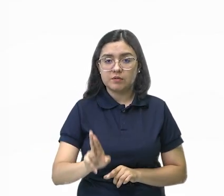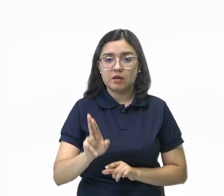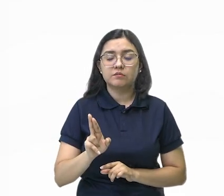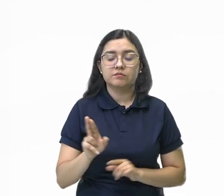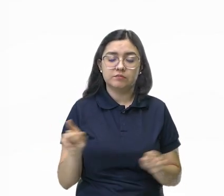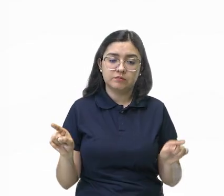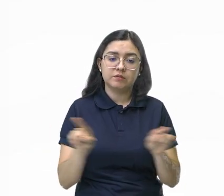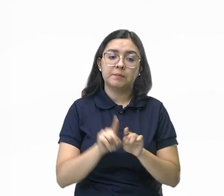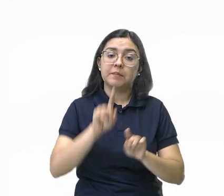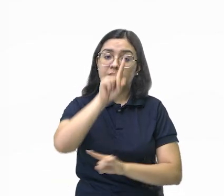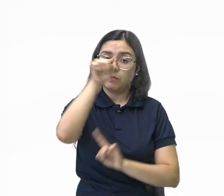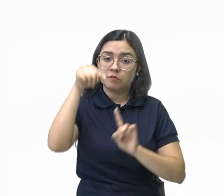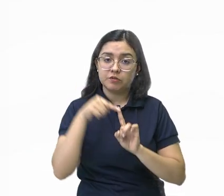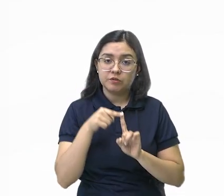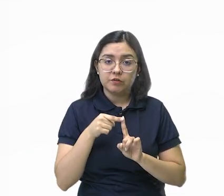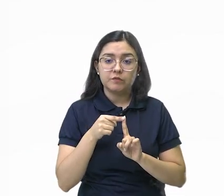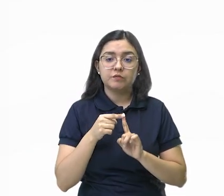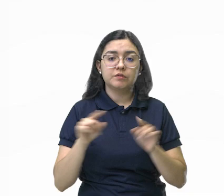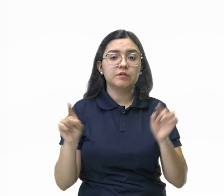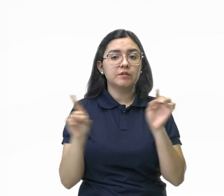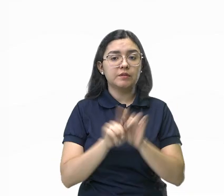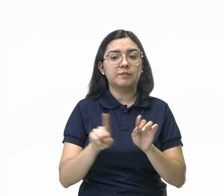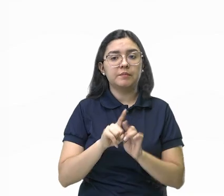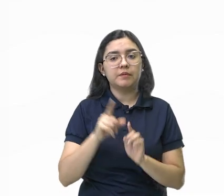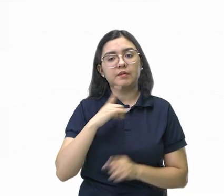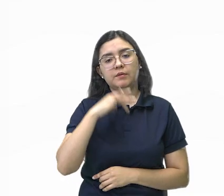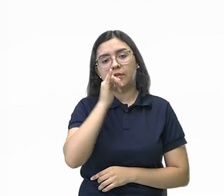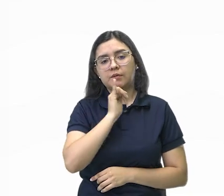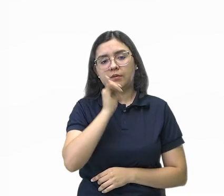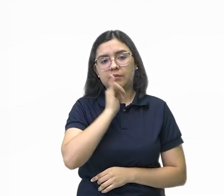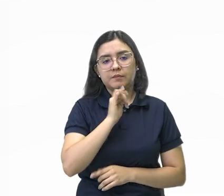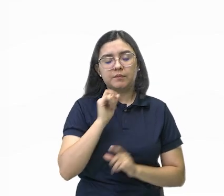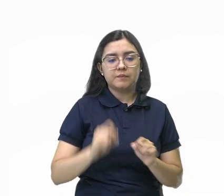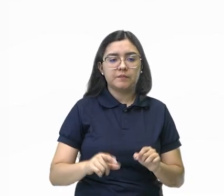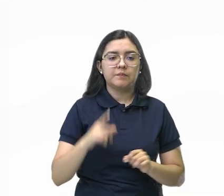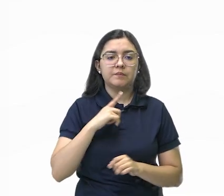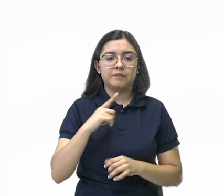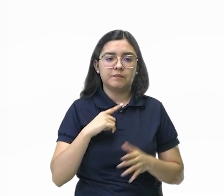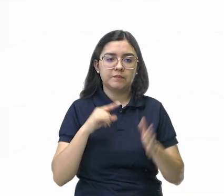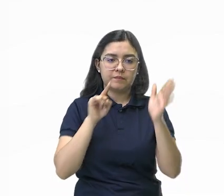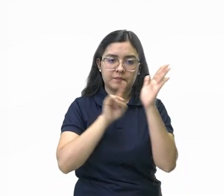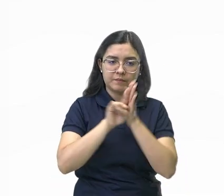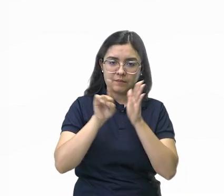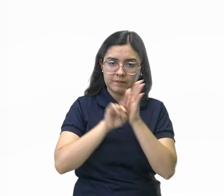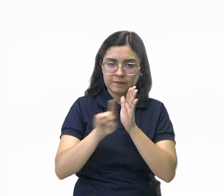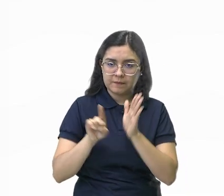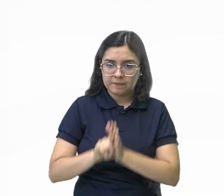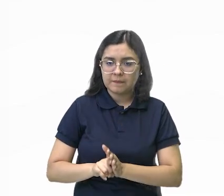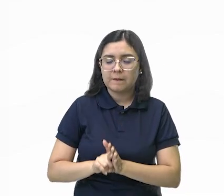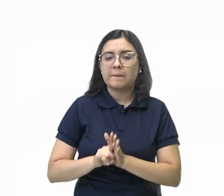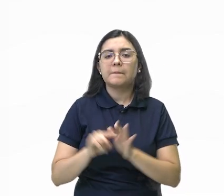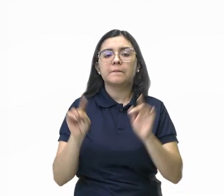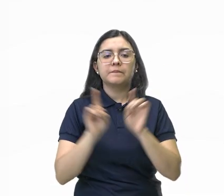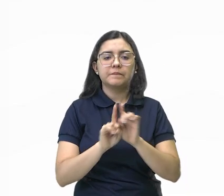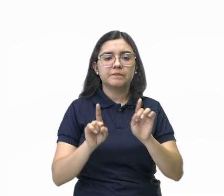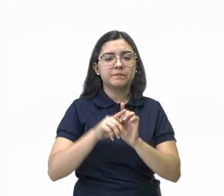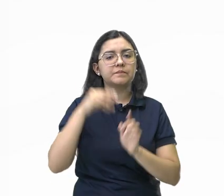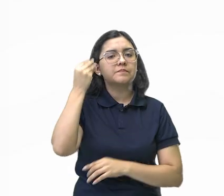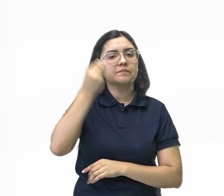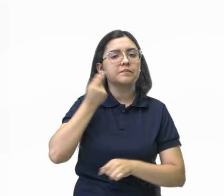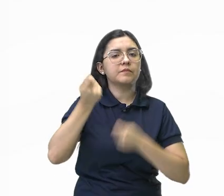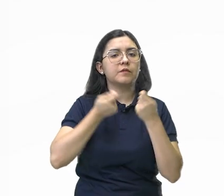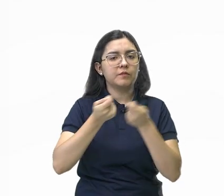mensuráveis, né, e objetivos. Nós temos aí como exemplo questionários com perguntas fechadas, né, experimentos